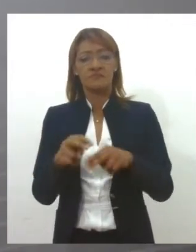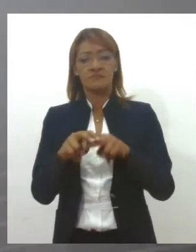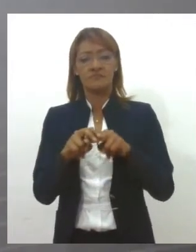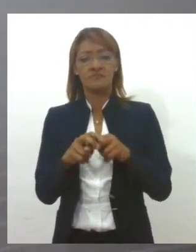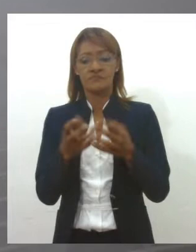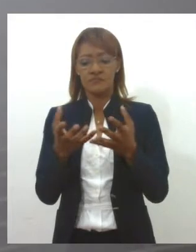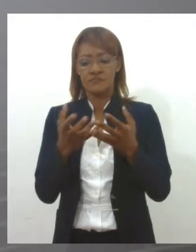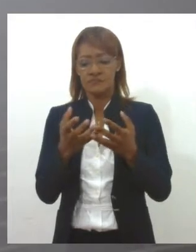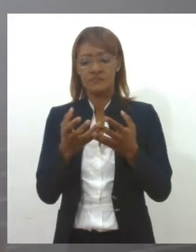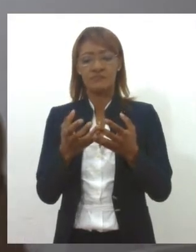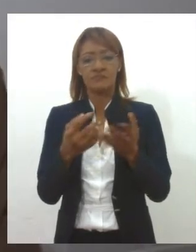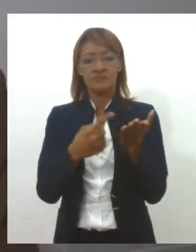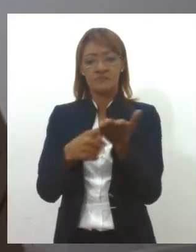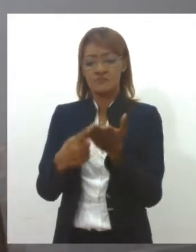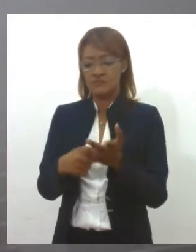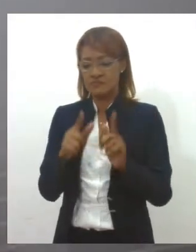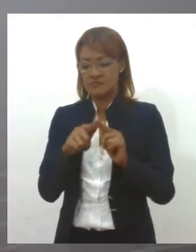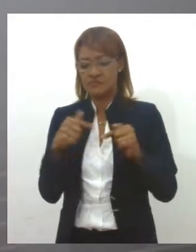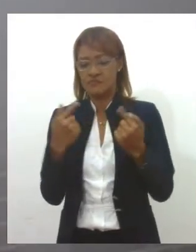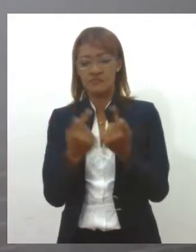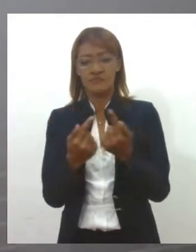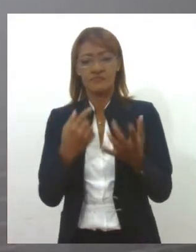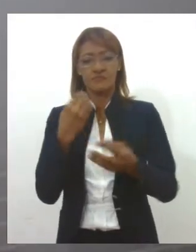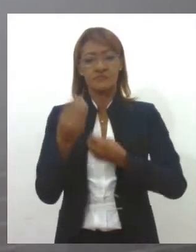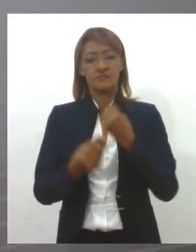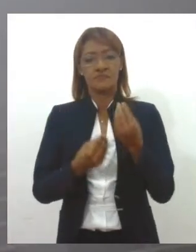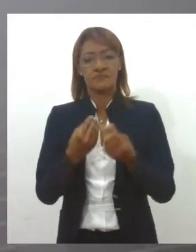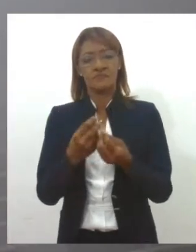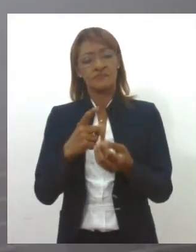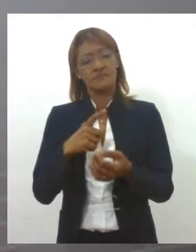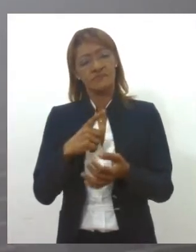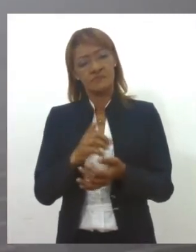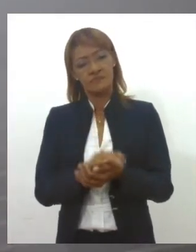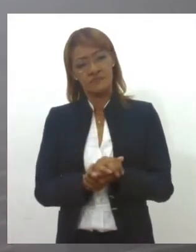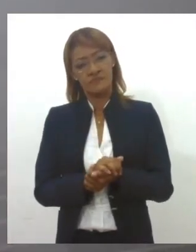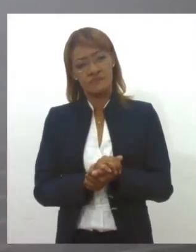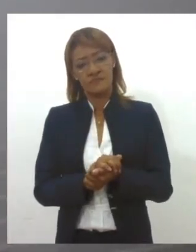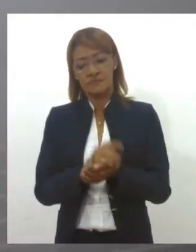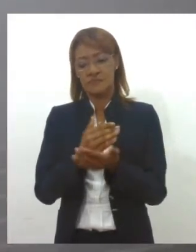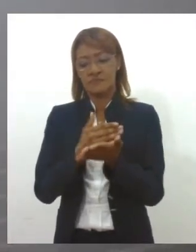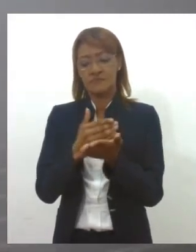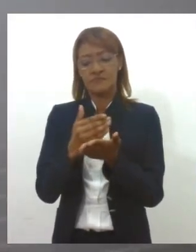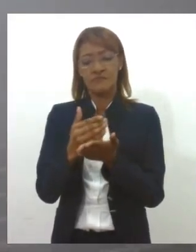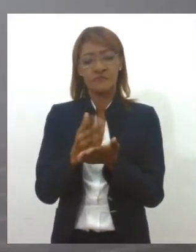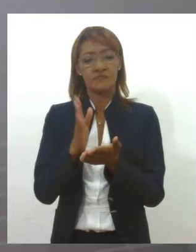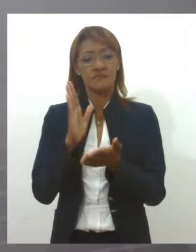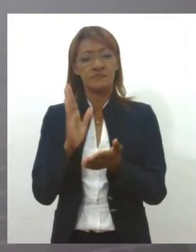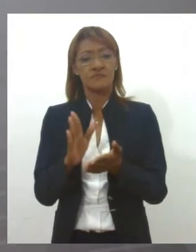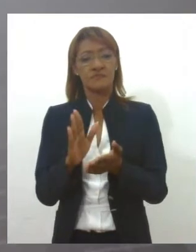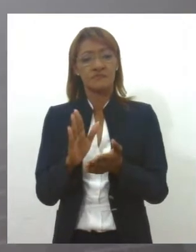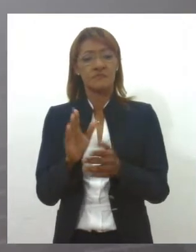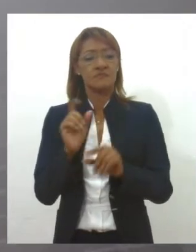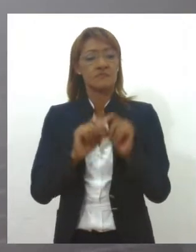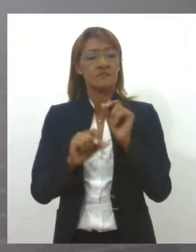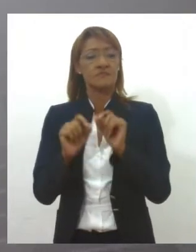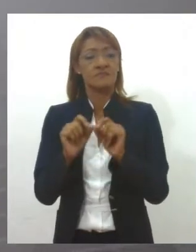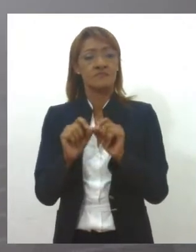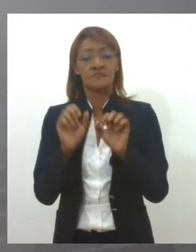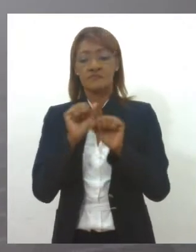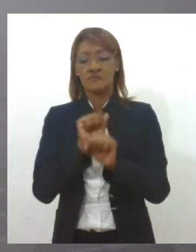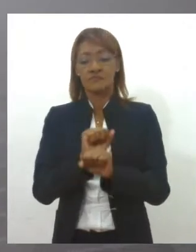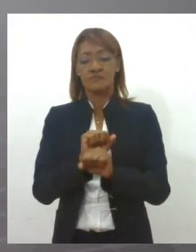amplo processo de negociação e como é que se instala um processo de negociação a partir de pressupostos básicos um dele já está